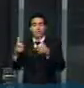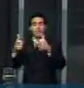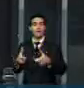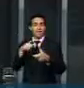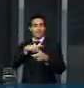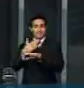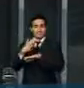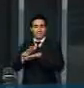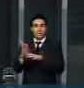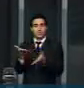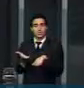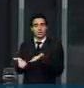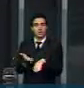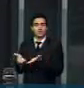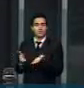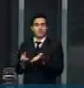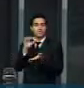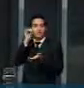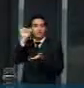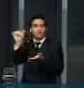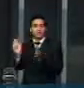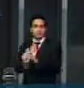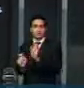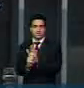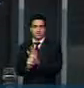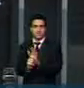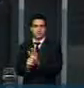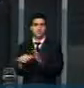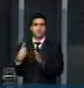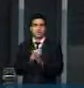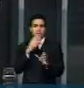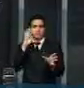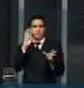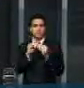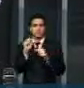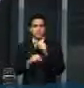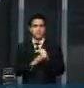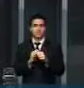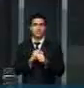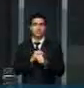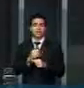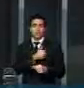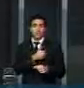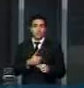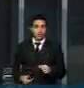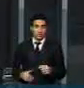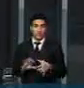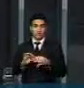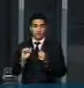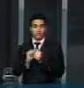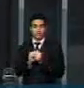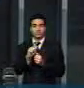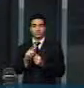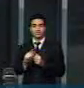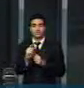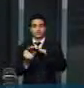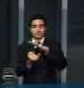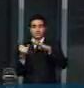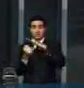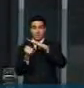e terapêuticas. Entendemos que as parcerias entre o poder público e as instituições